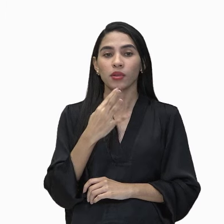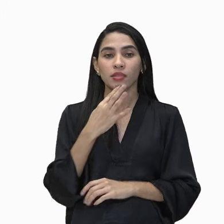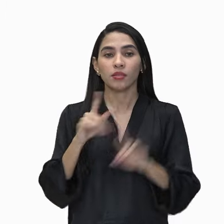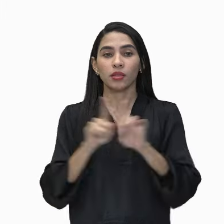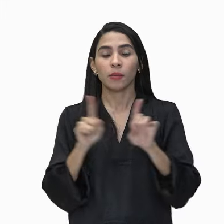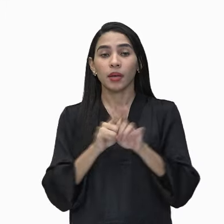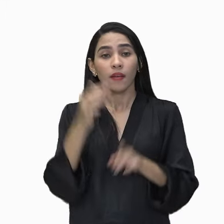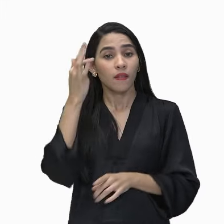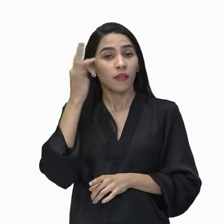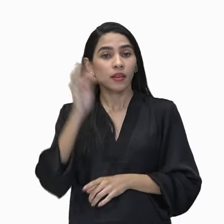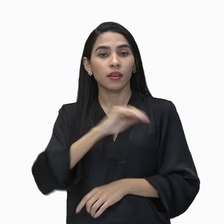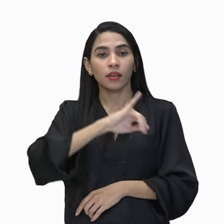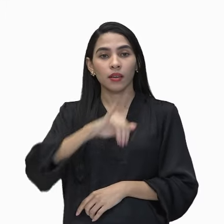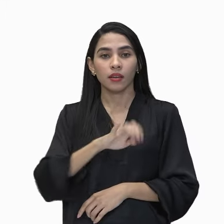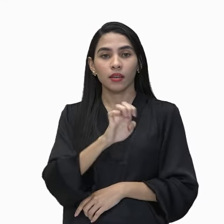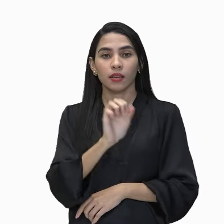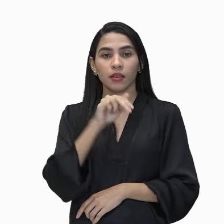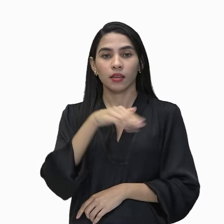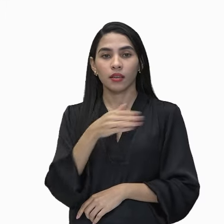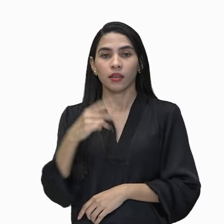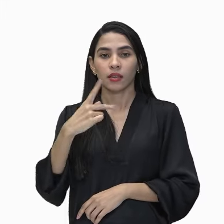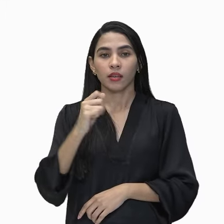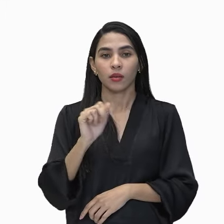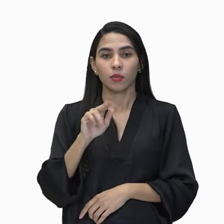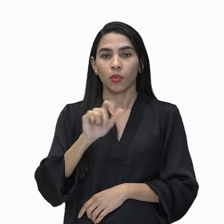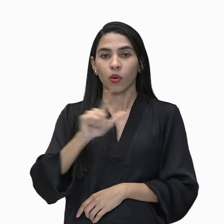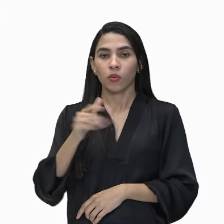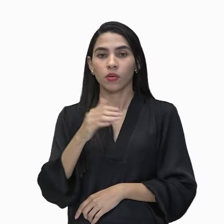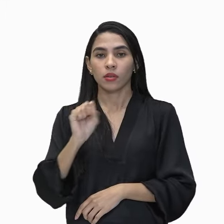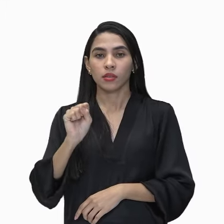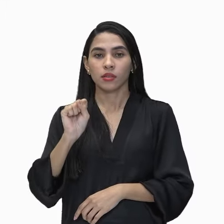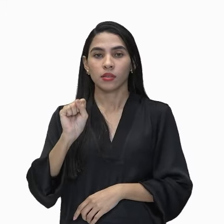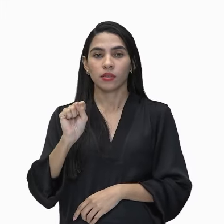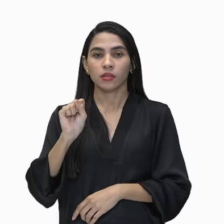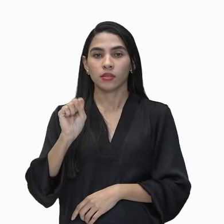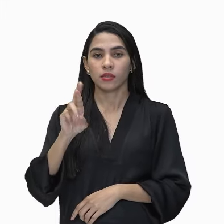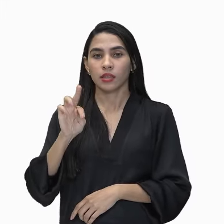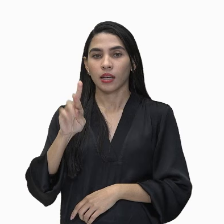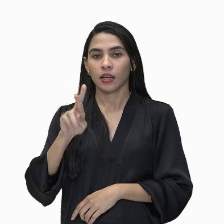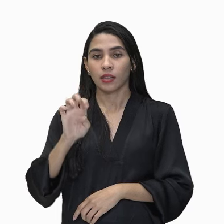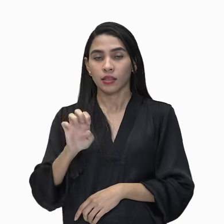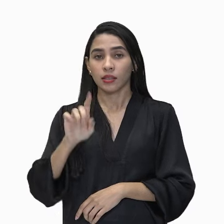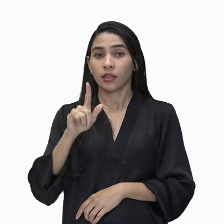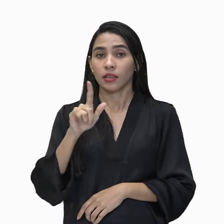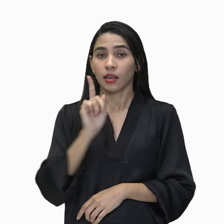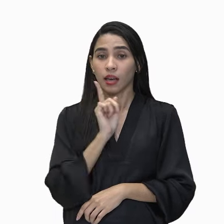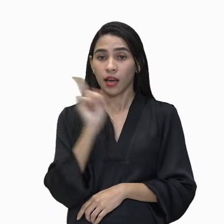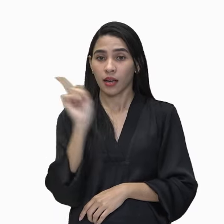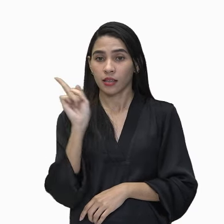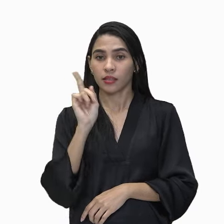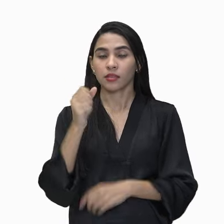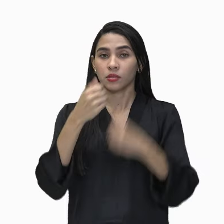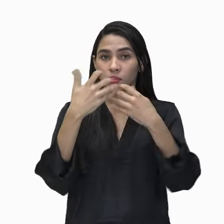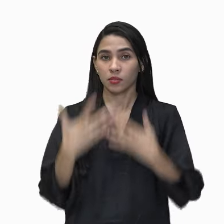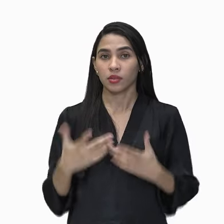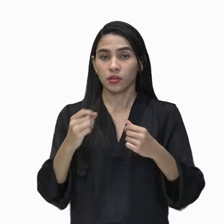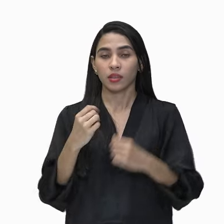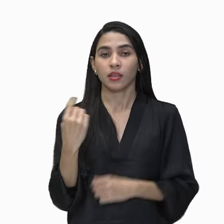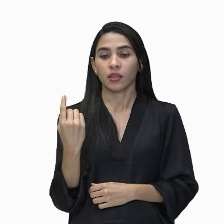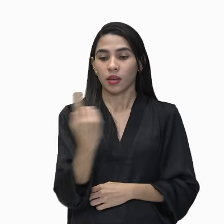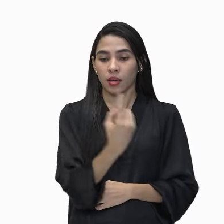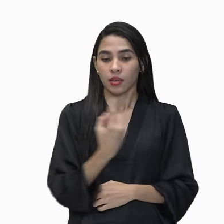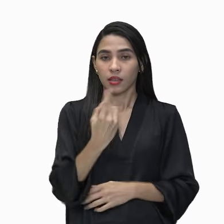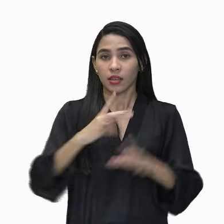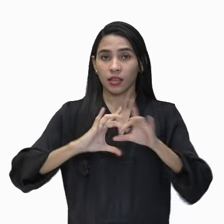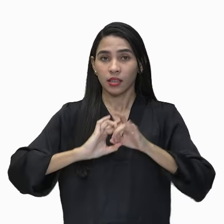francês, Jean-Paul Sartre, tá bom? Sartre destaca a liberdade